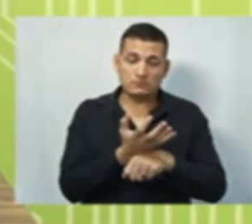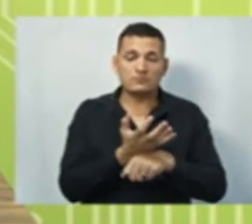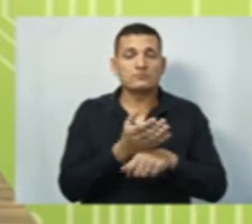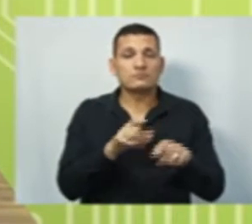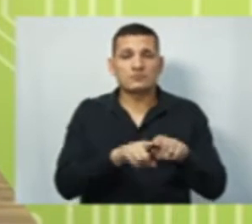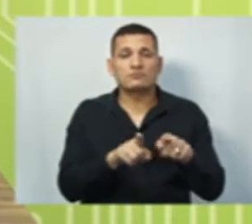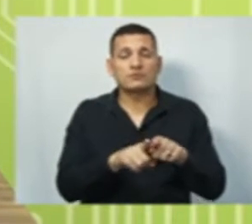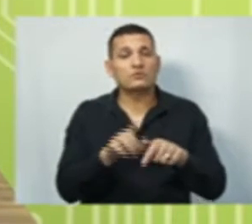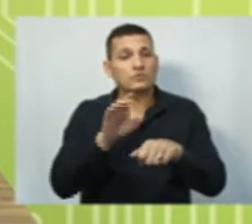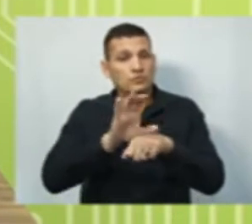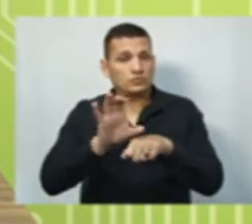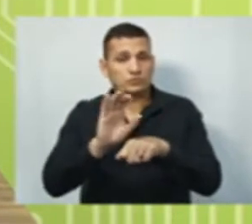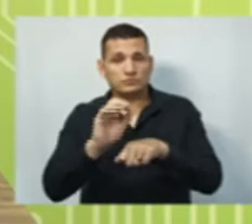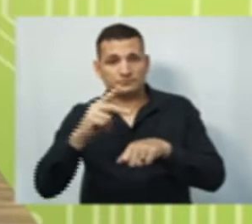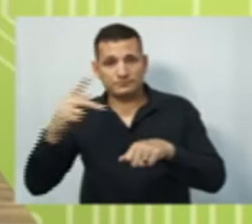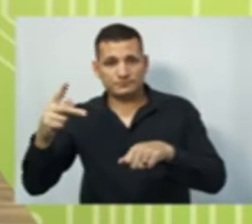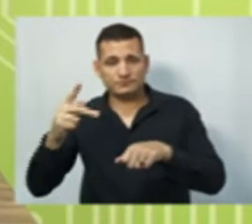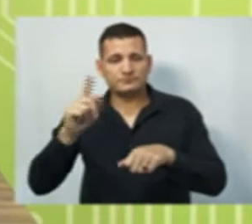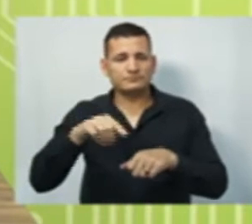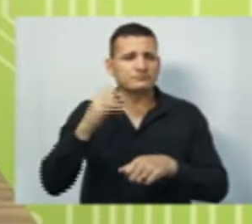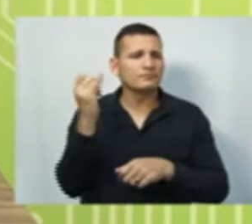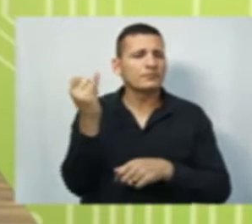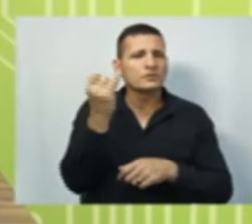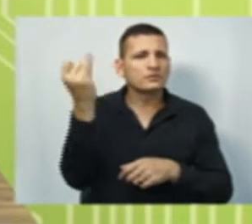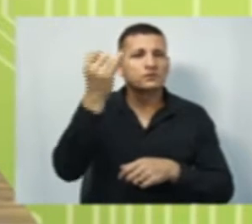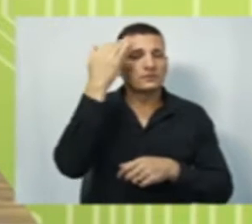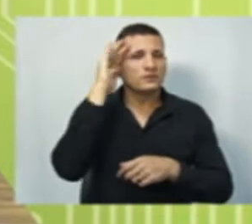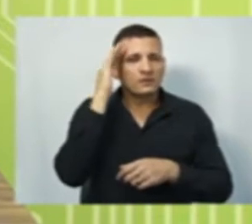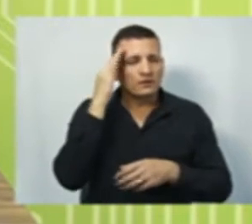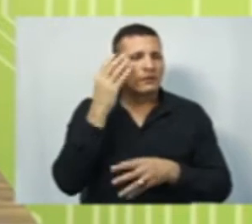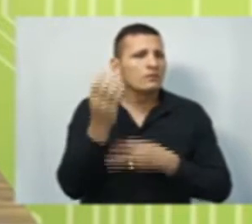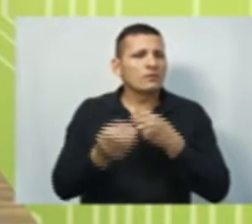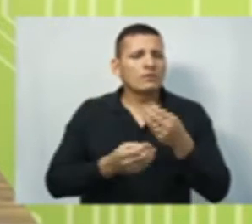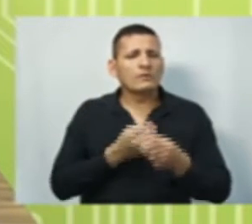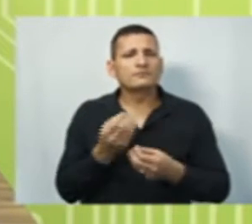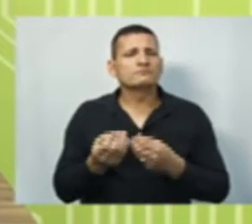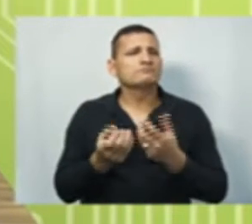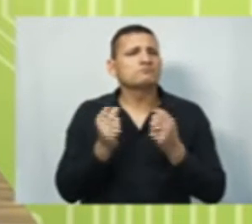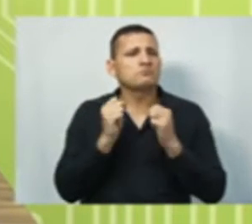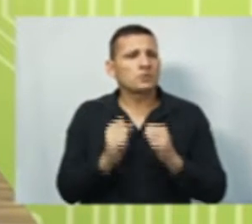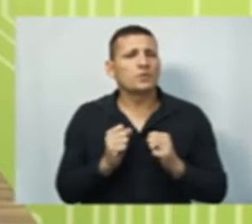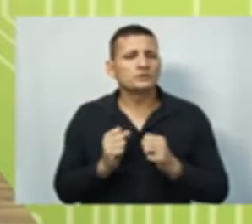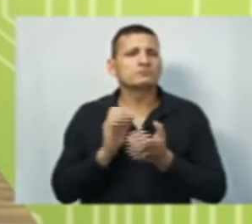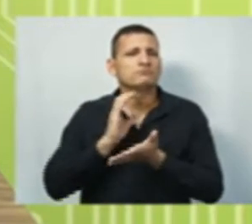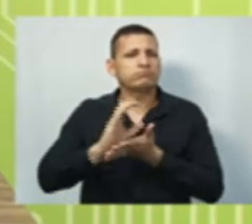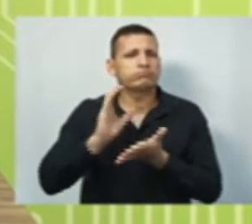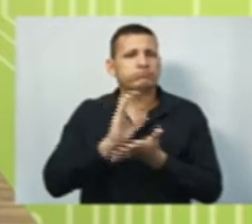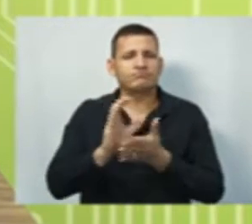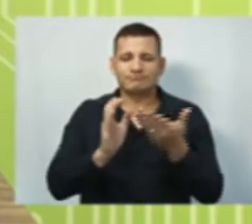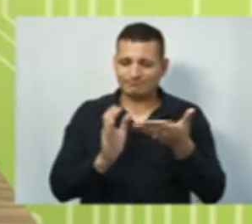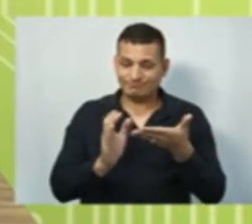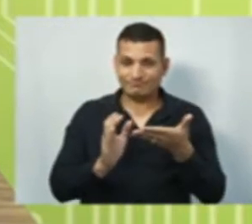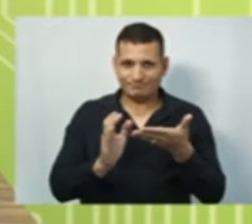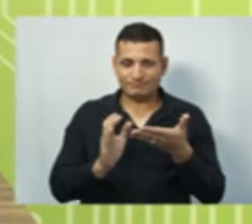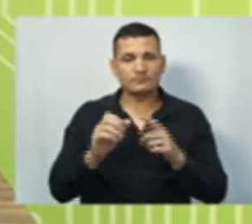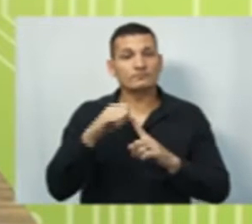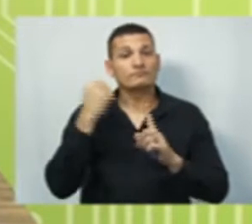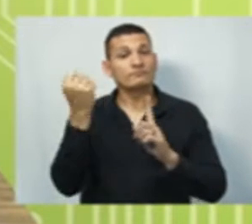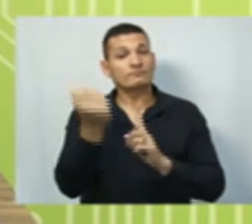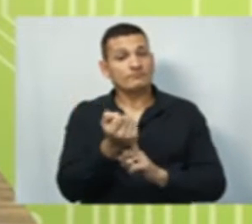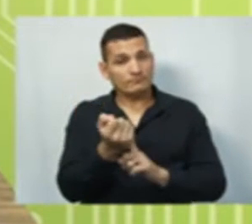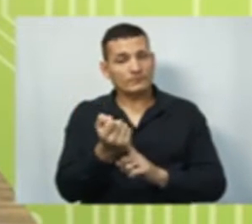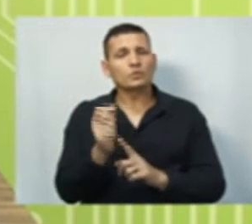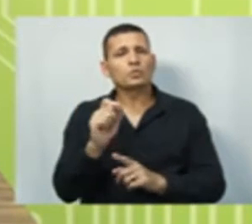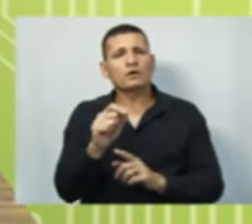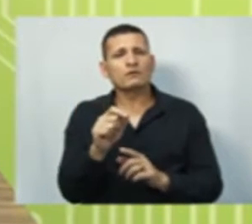cooperativismo. É importante entender como que juntos nós podemos gerenciar os recursos produtivos da nossa sociedade para